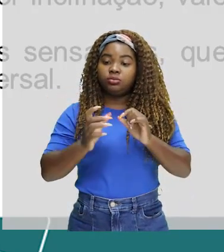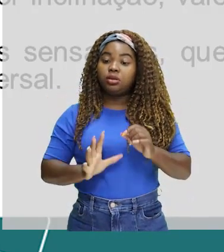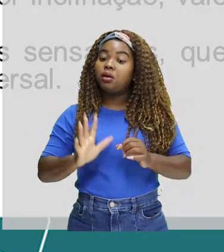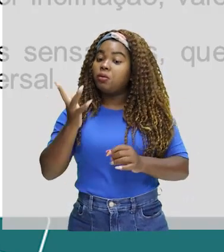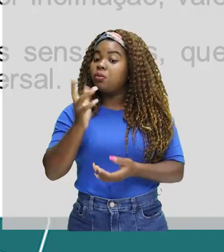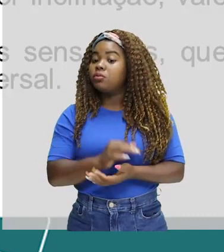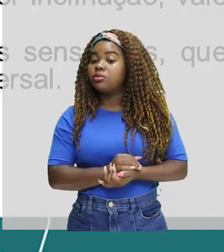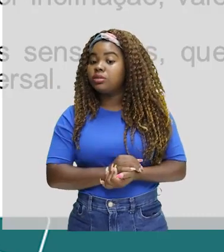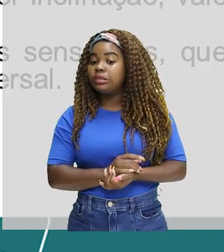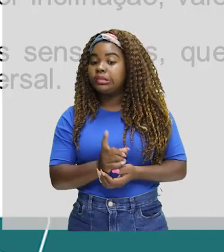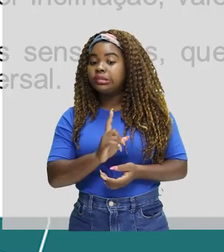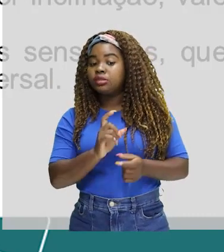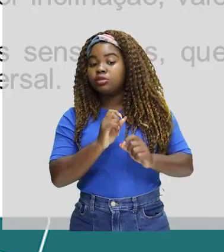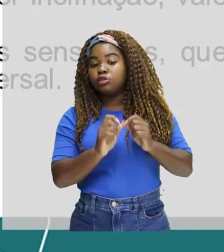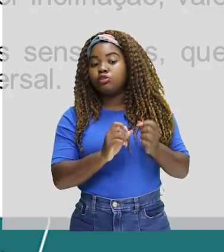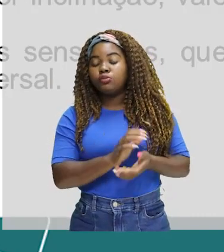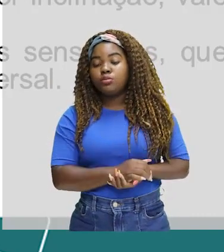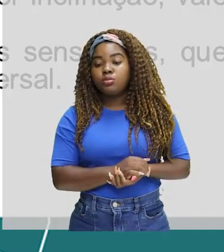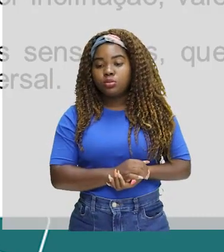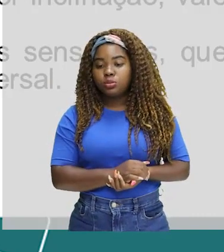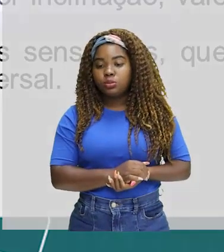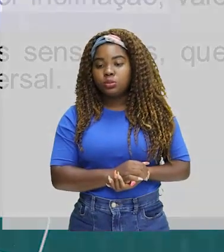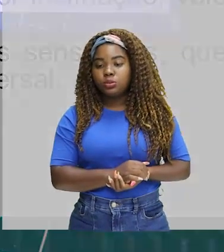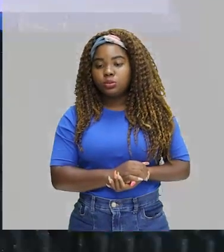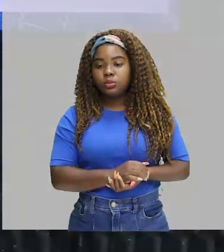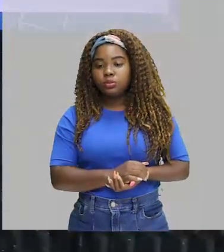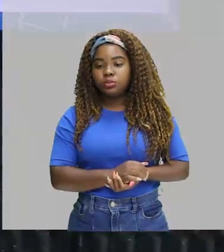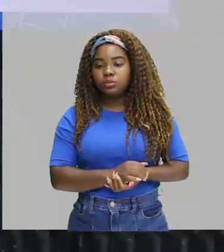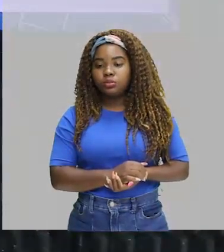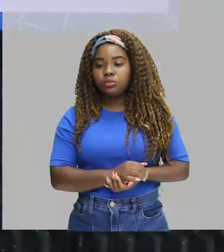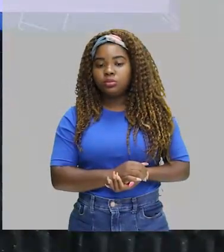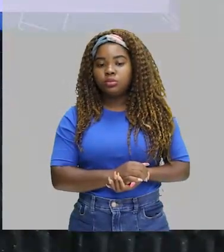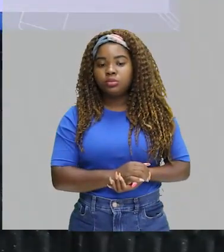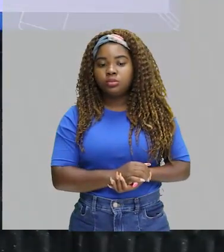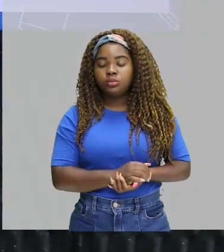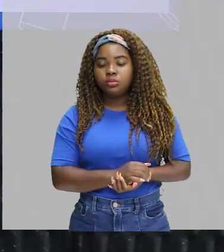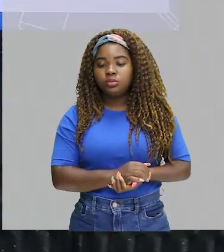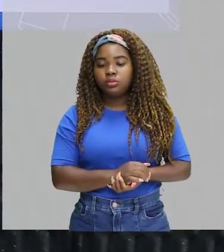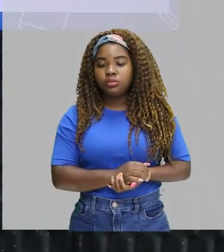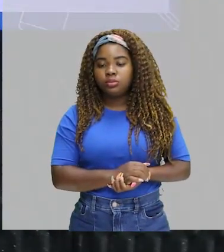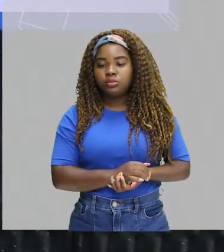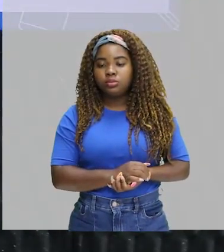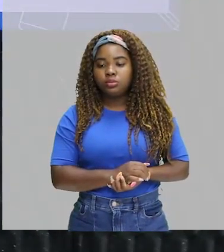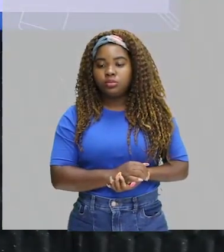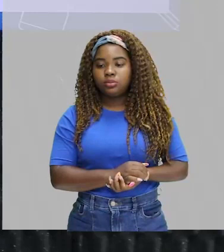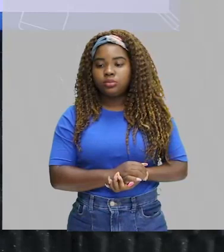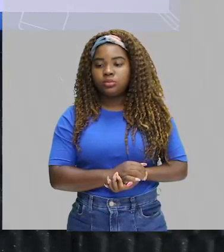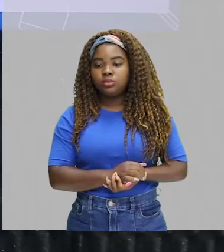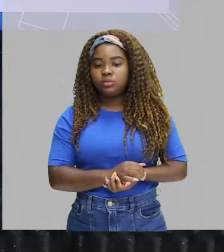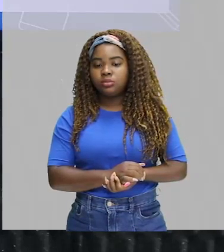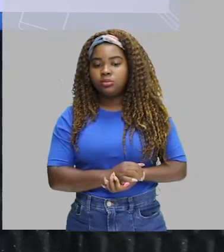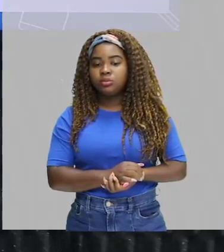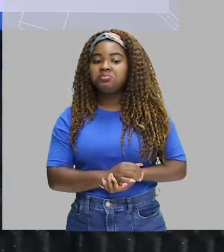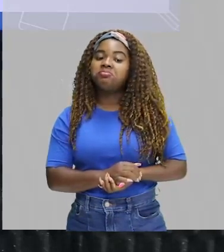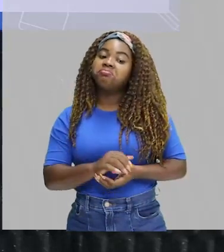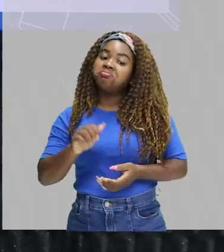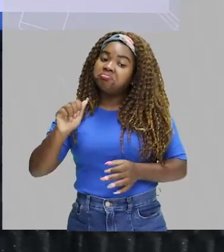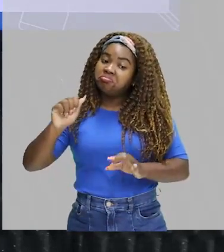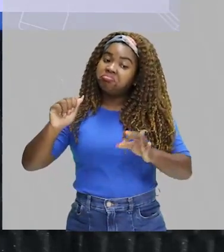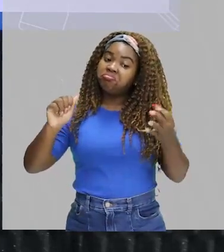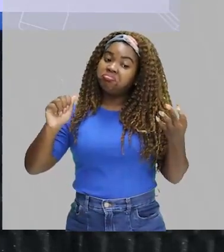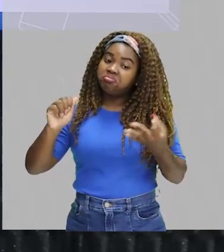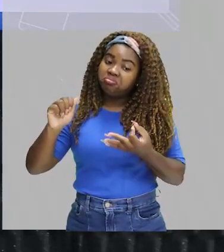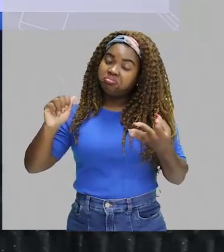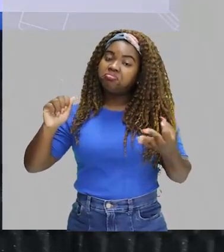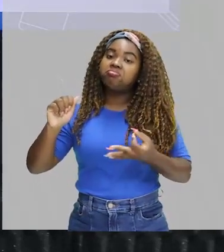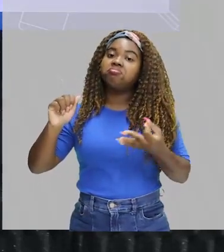e não aquilo que vai ser consequente. Mas com a forma e o princípio de que ela mesma deriva. Perfeito,